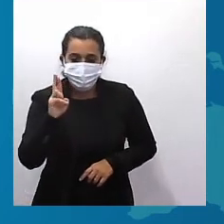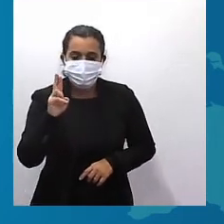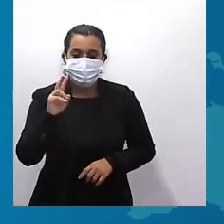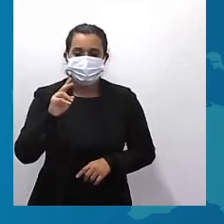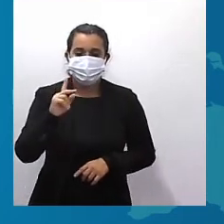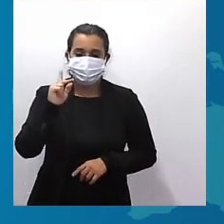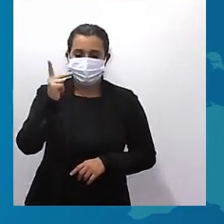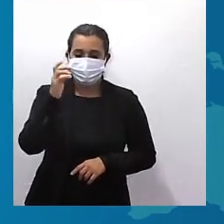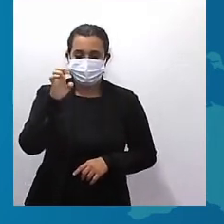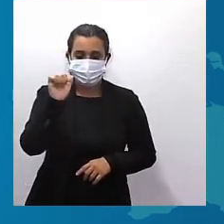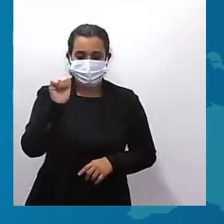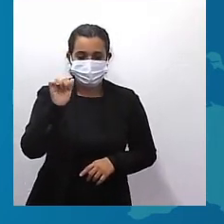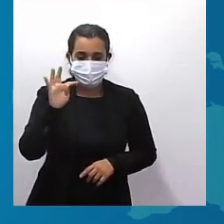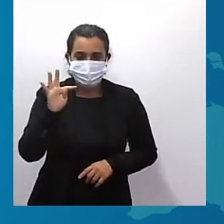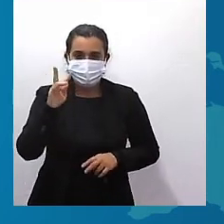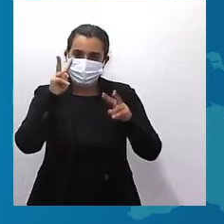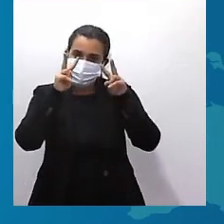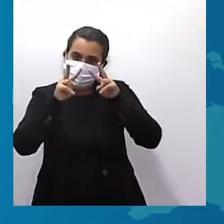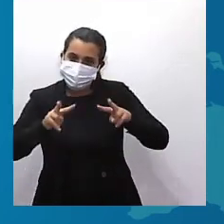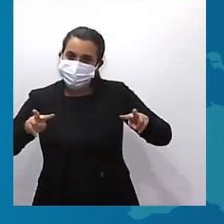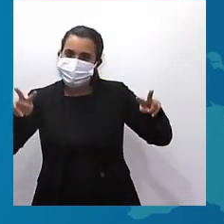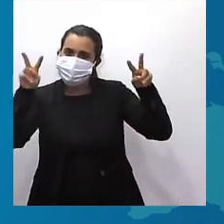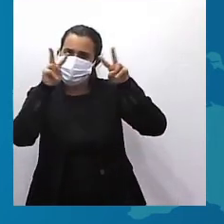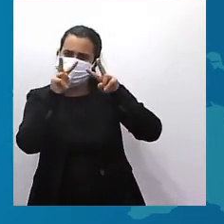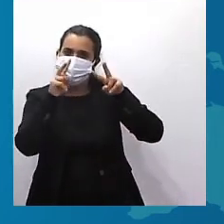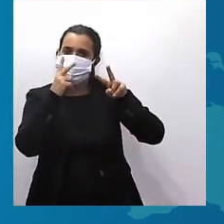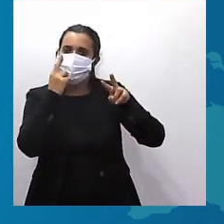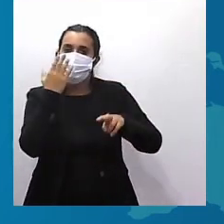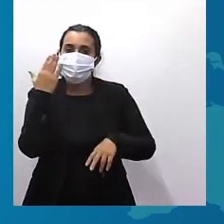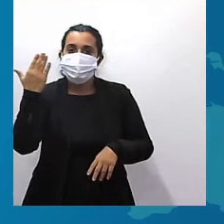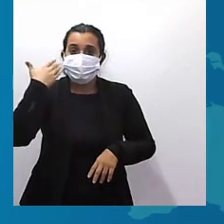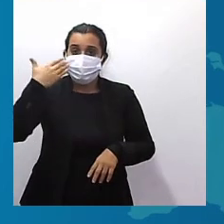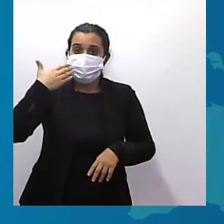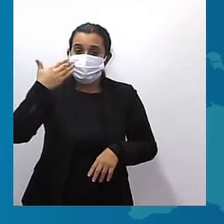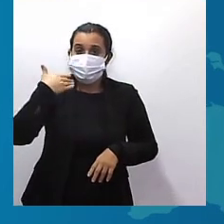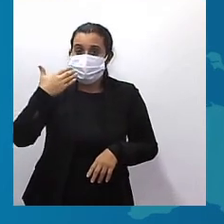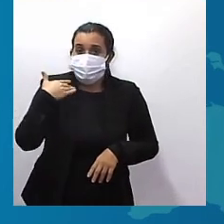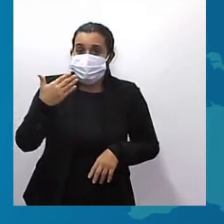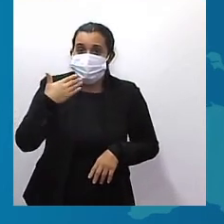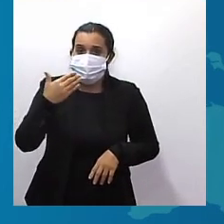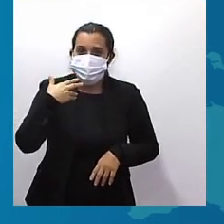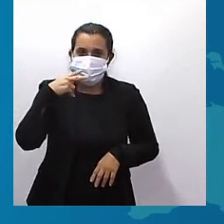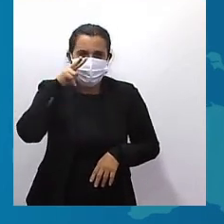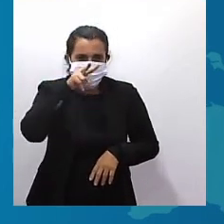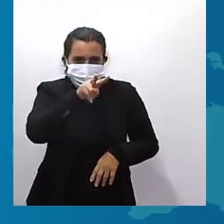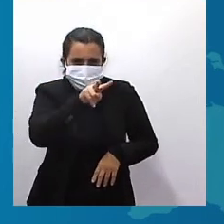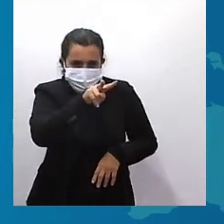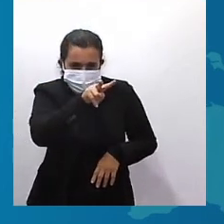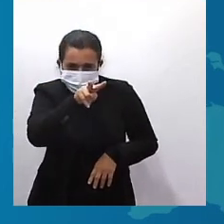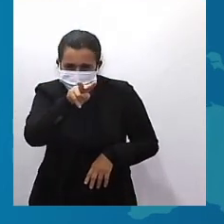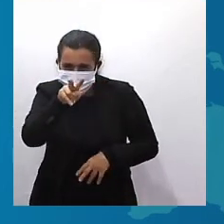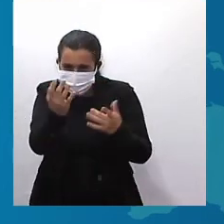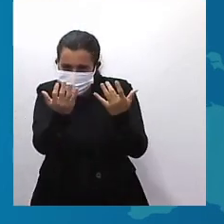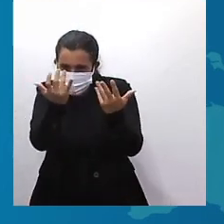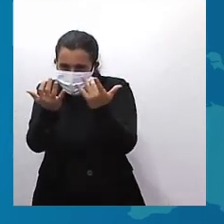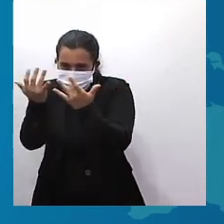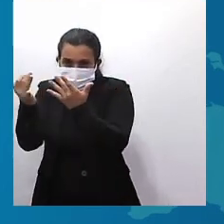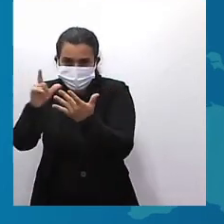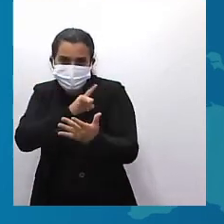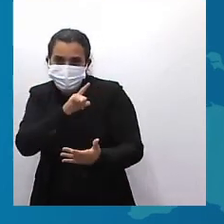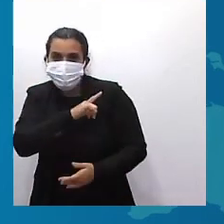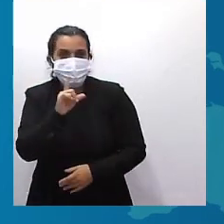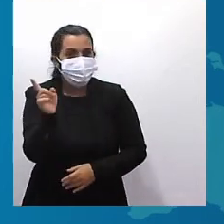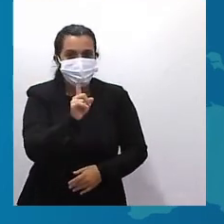de calor é Superman, mas Thor tem? I don't know, não sei. Number 3. Can Thor